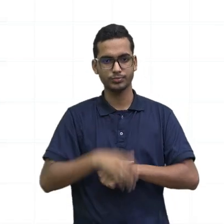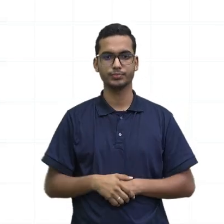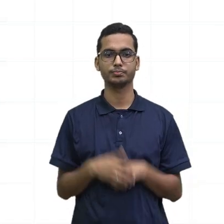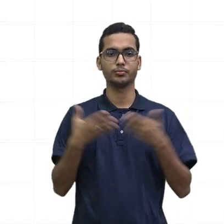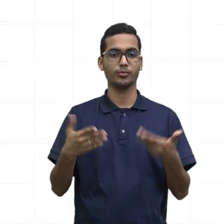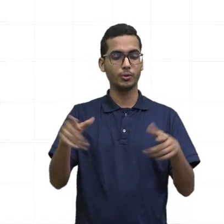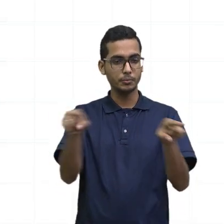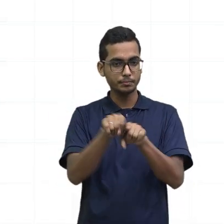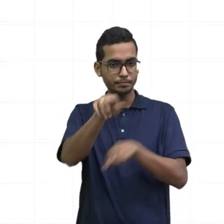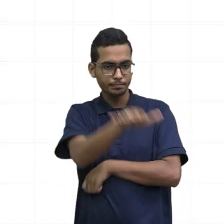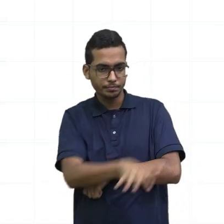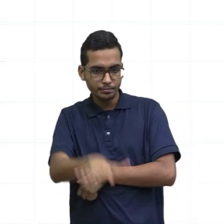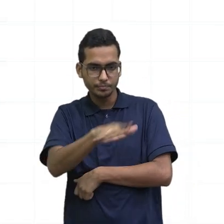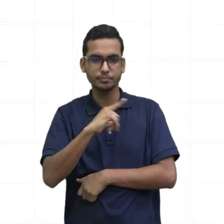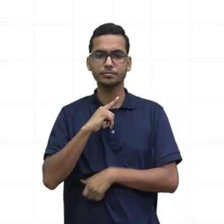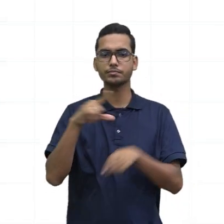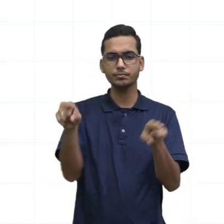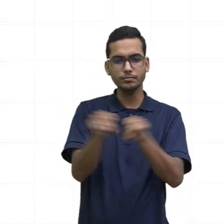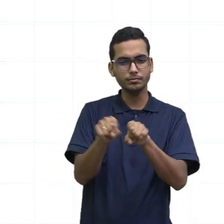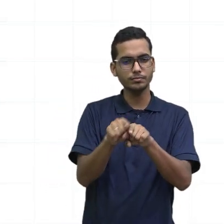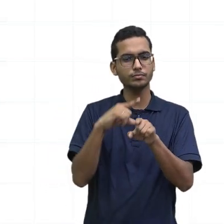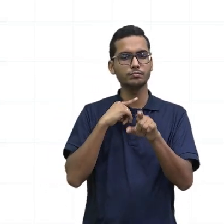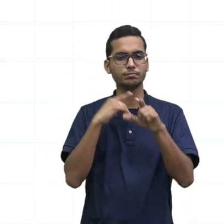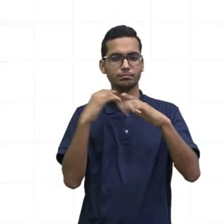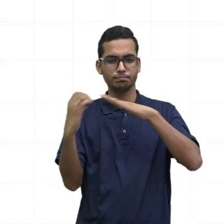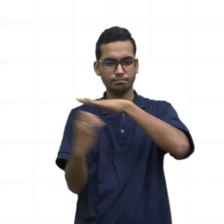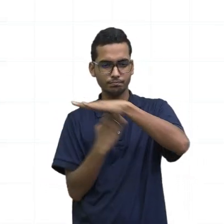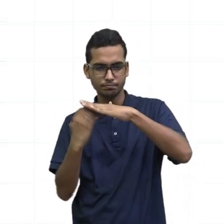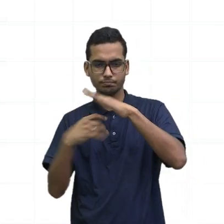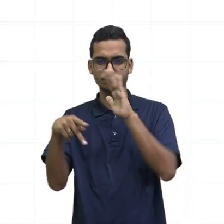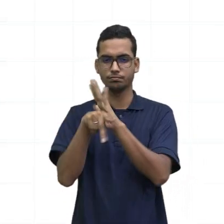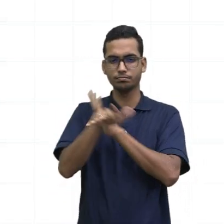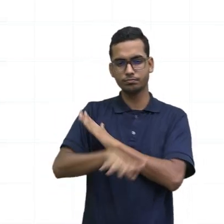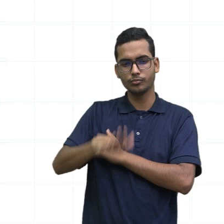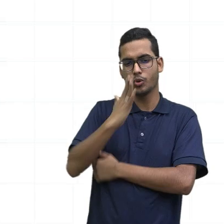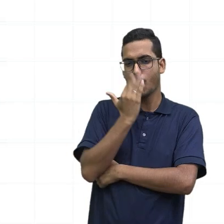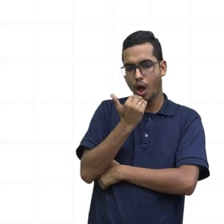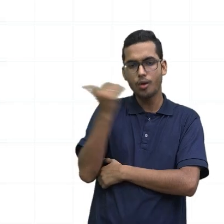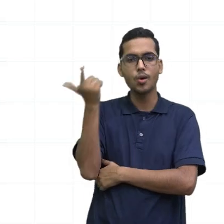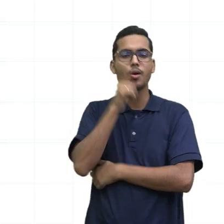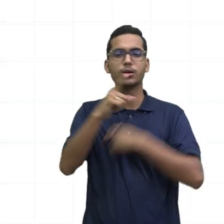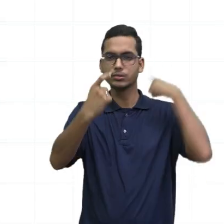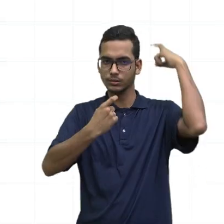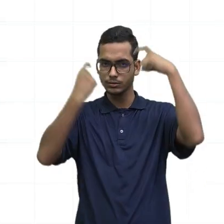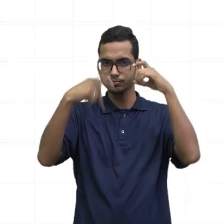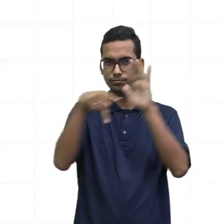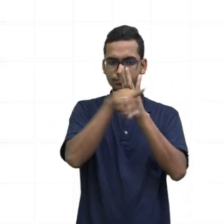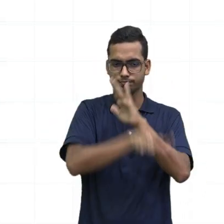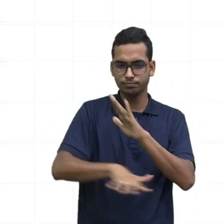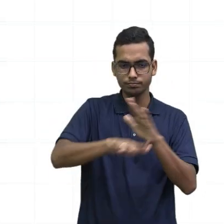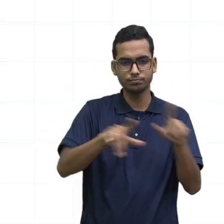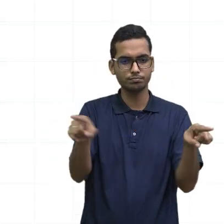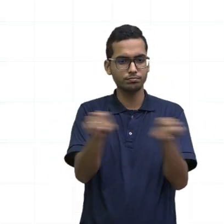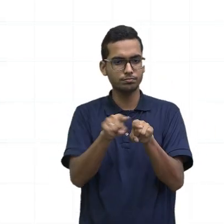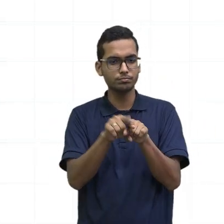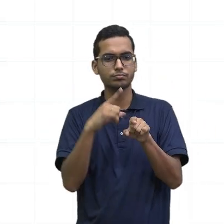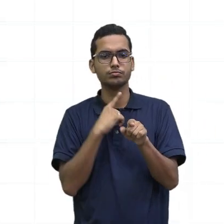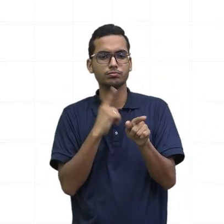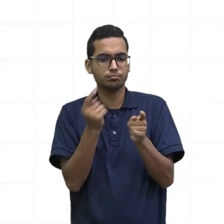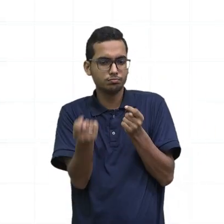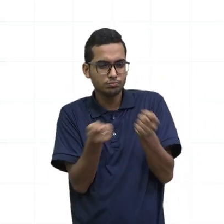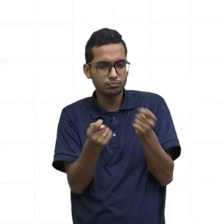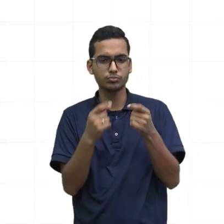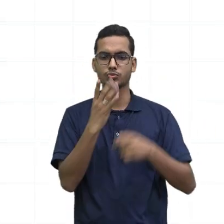com as boas práticas de manipulação de alimentos e com a segurança alimentar. Então existem, né, aquelas pessoas que